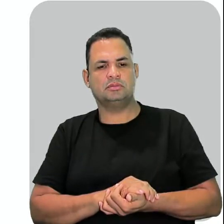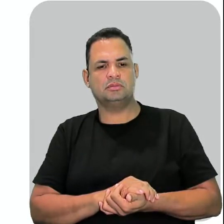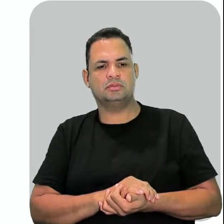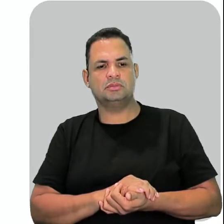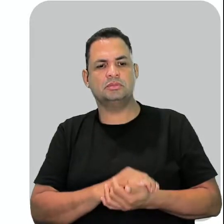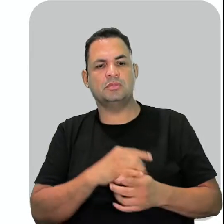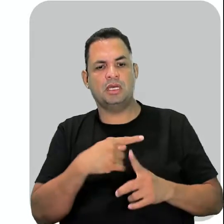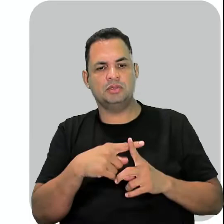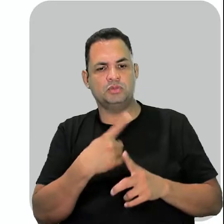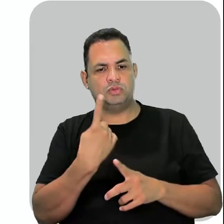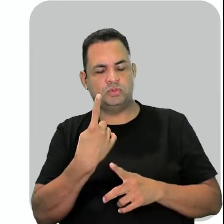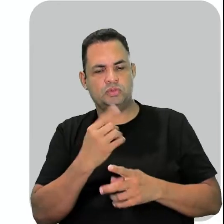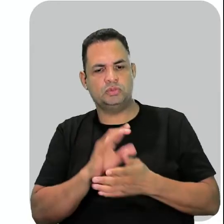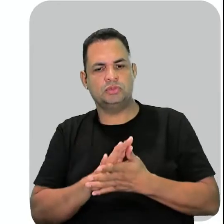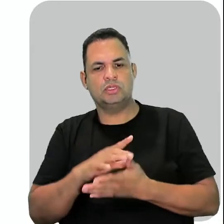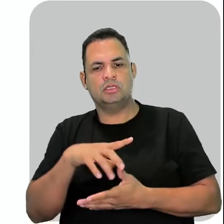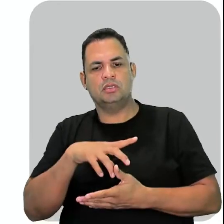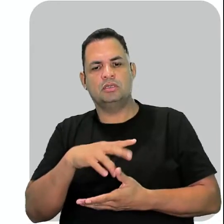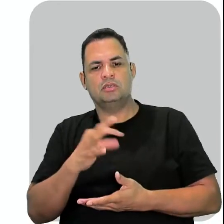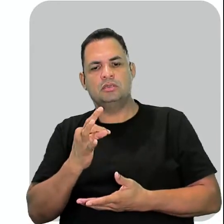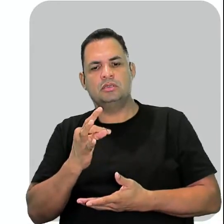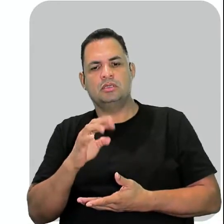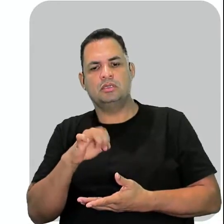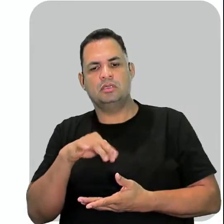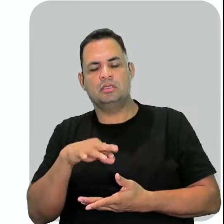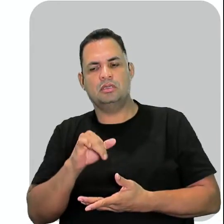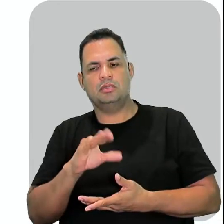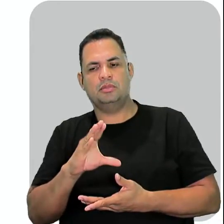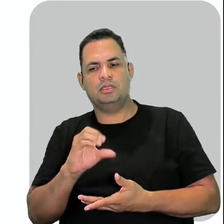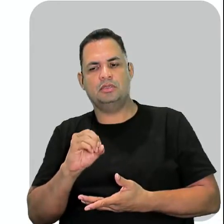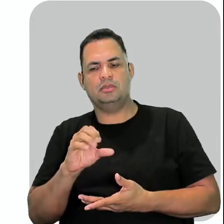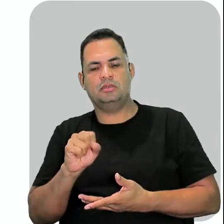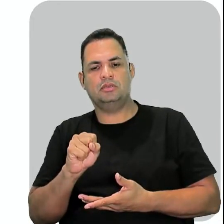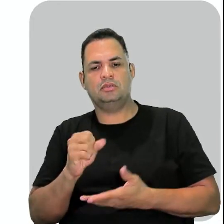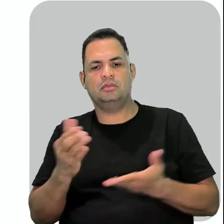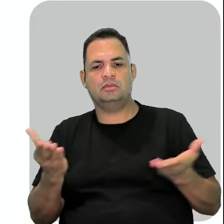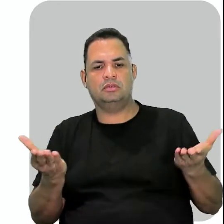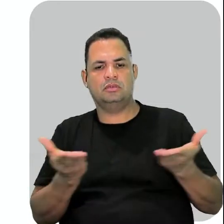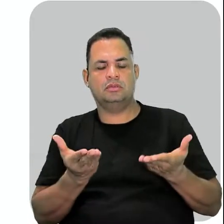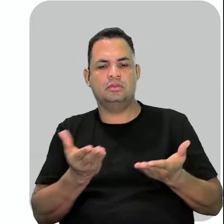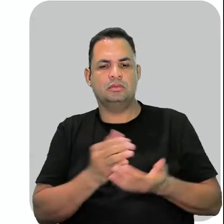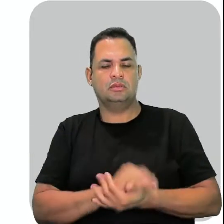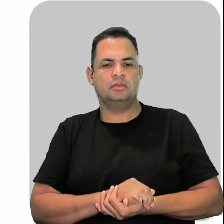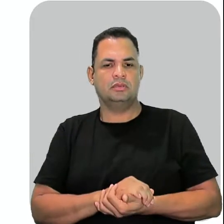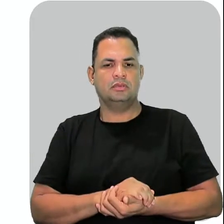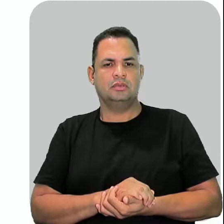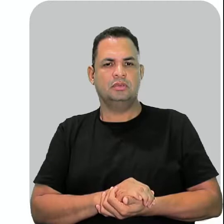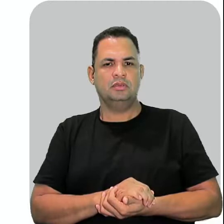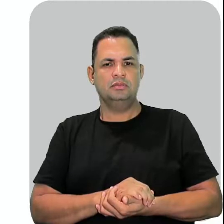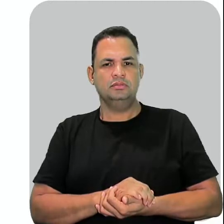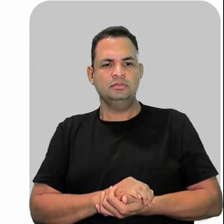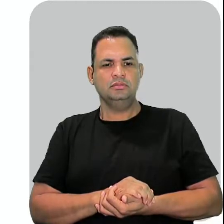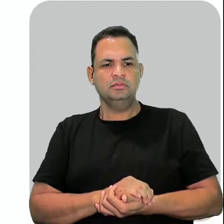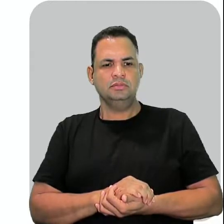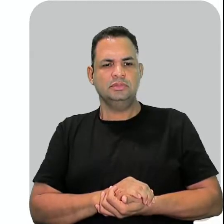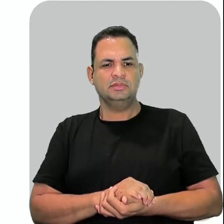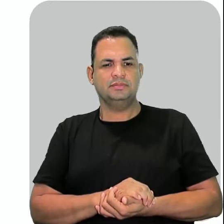gente juntar, nós teremos um total de 4 monômeros também. E aí a gente chama de tetrâmero.